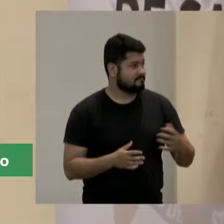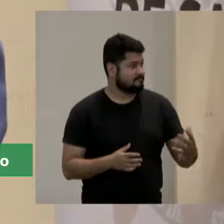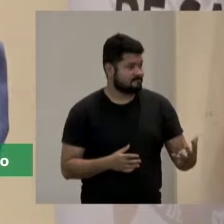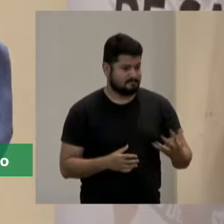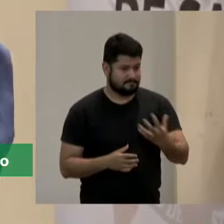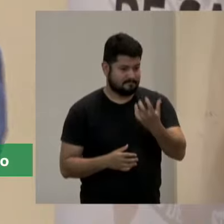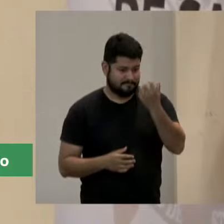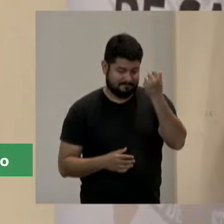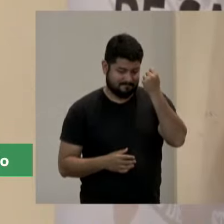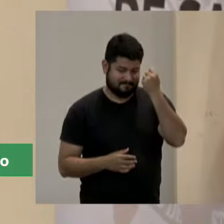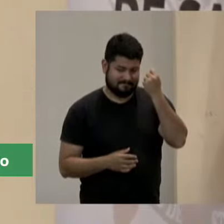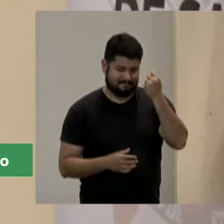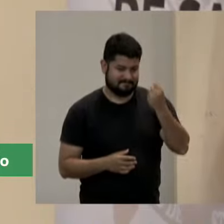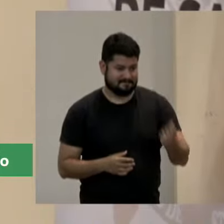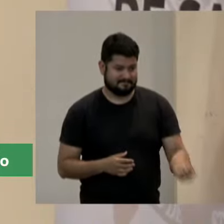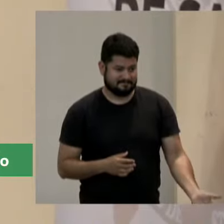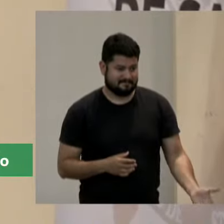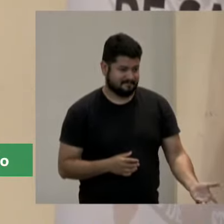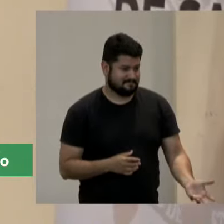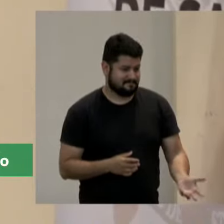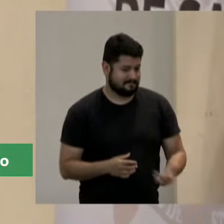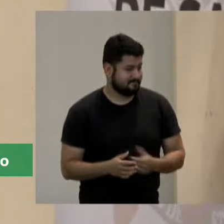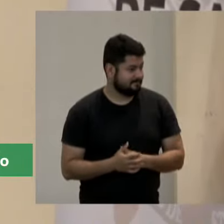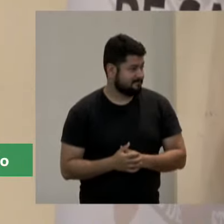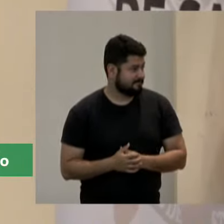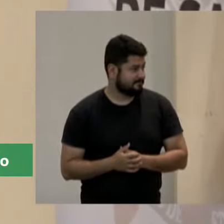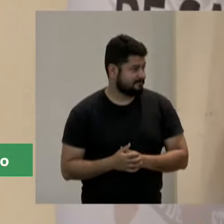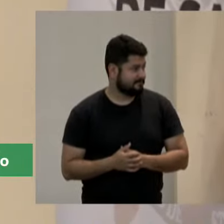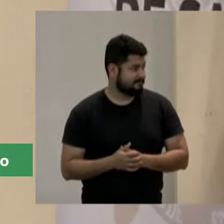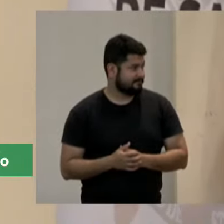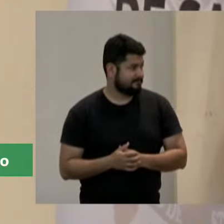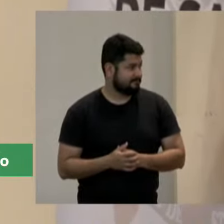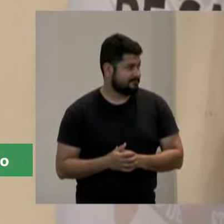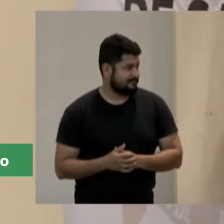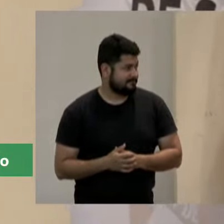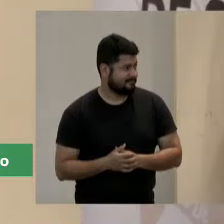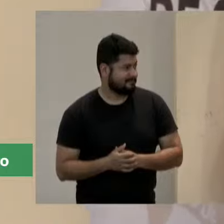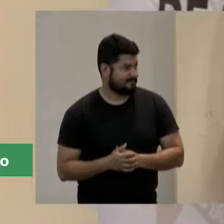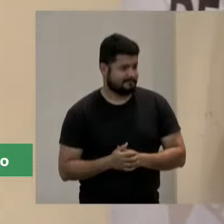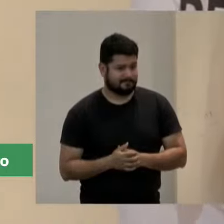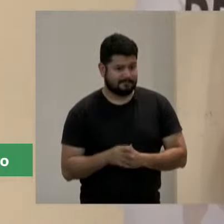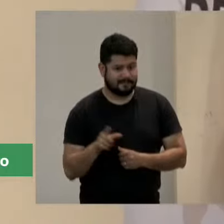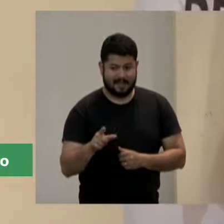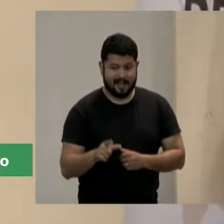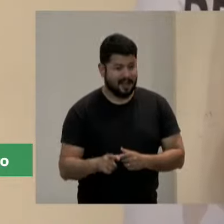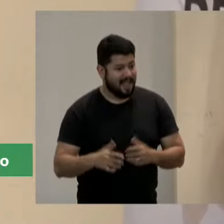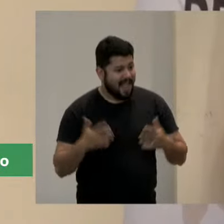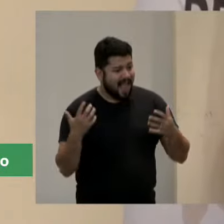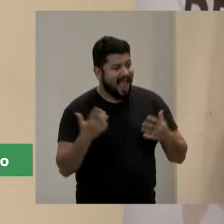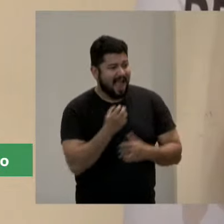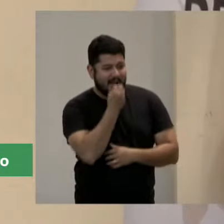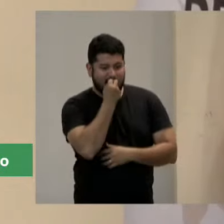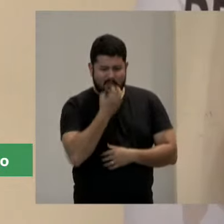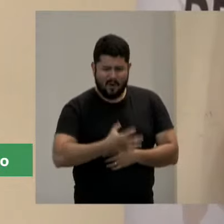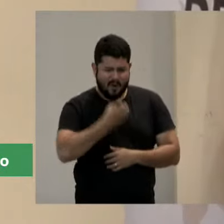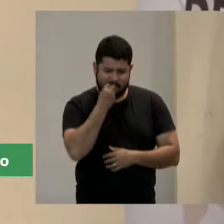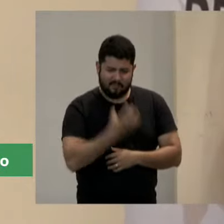assim, menino, eu peguei o pano e ele, yes, yes, yes! Aí, eu